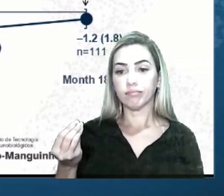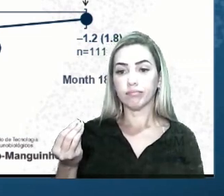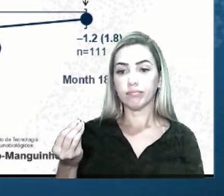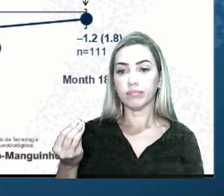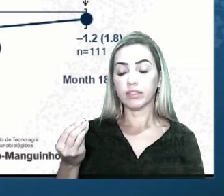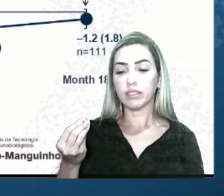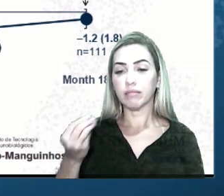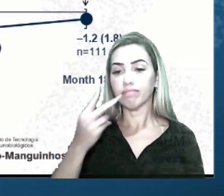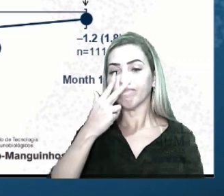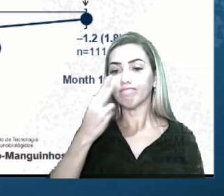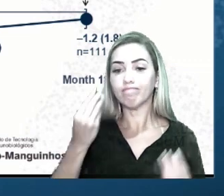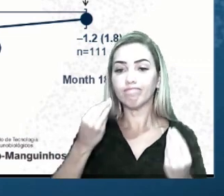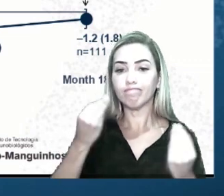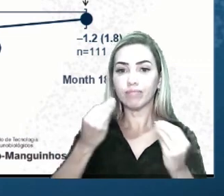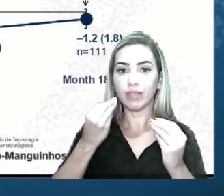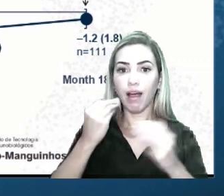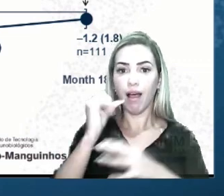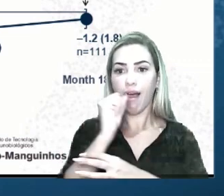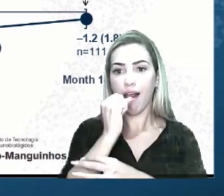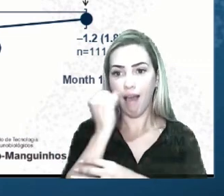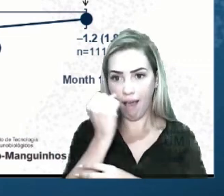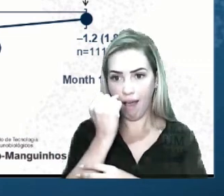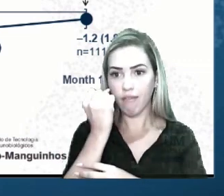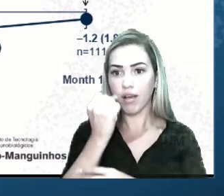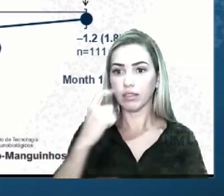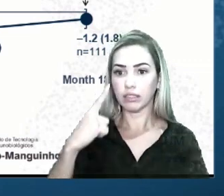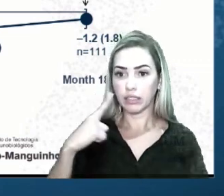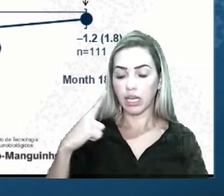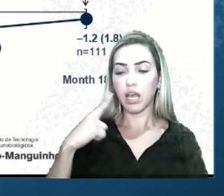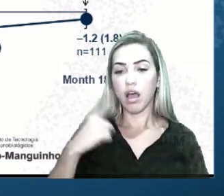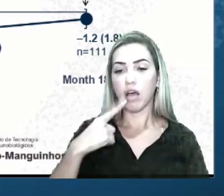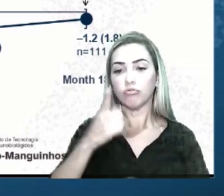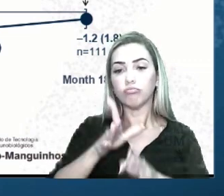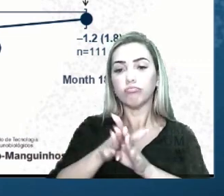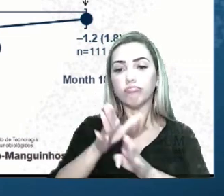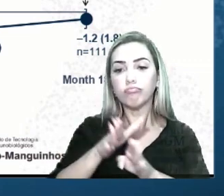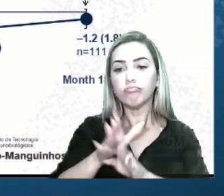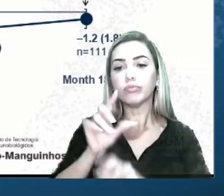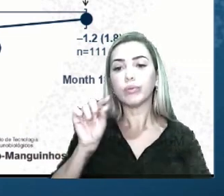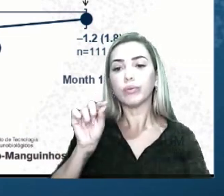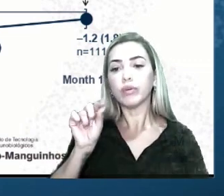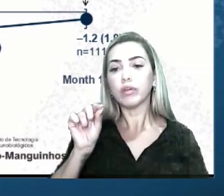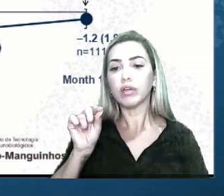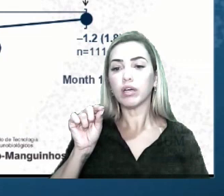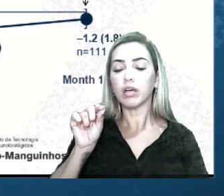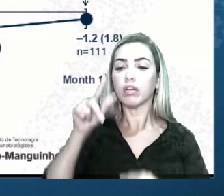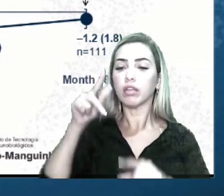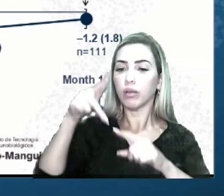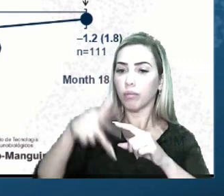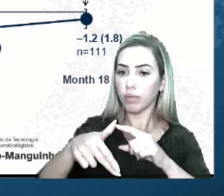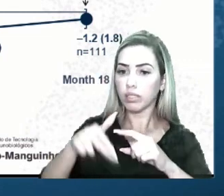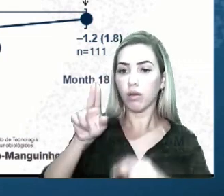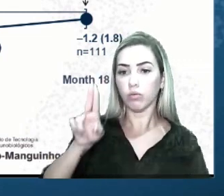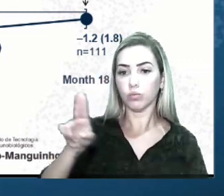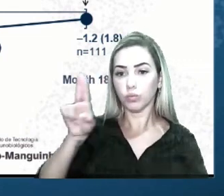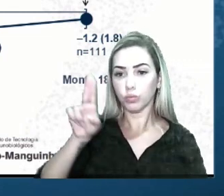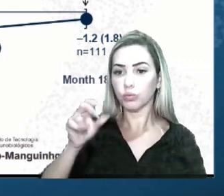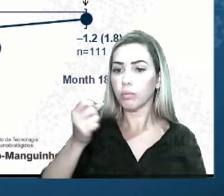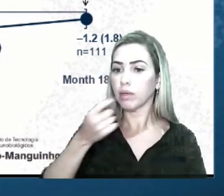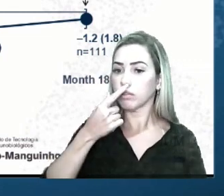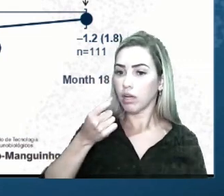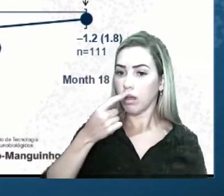que se agravarem, a gente recomenda a interrupção do uso do medicamento.